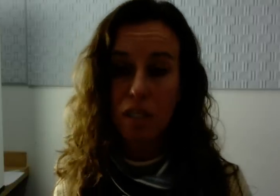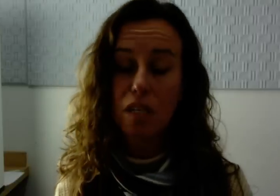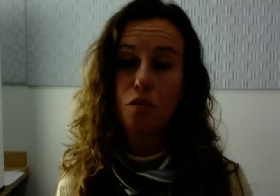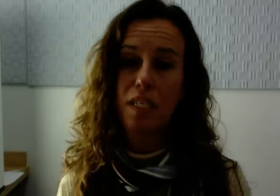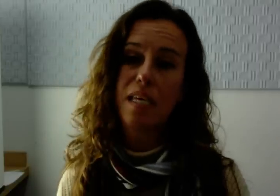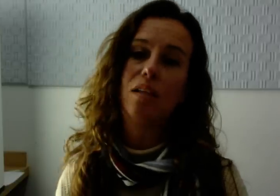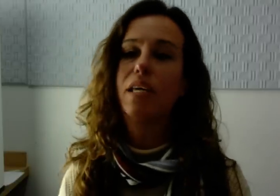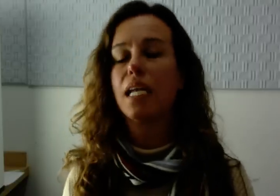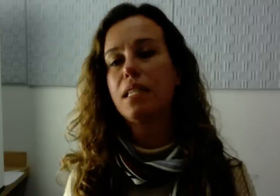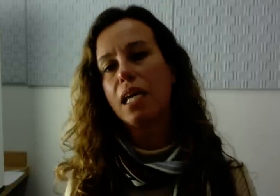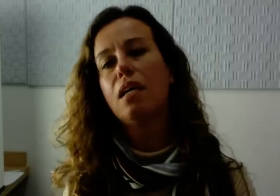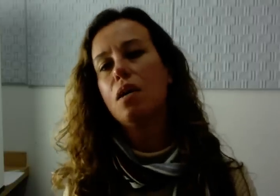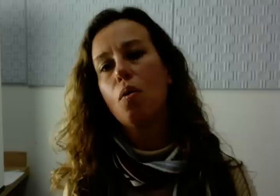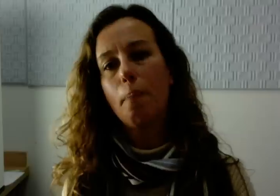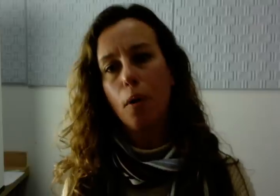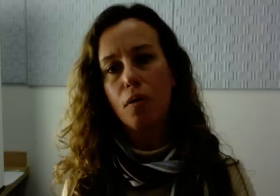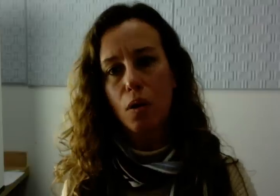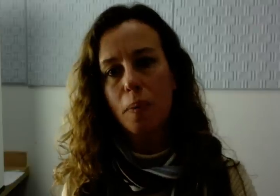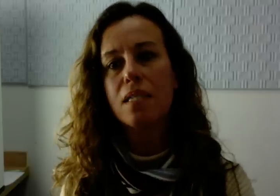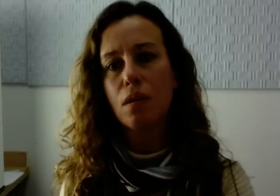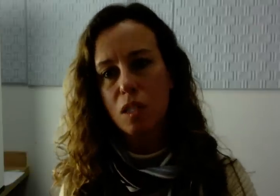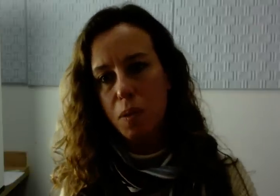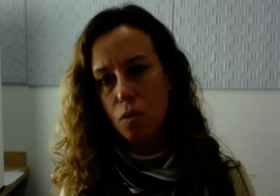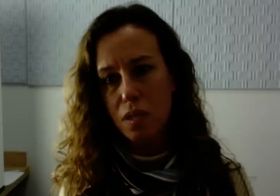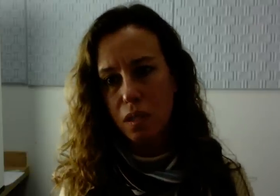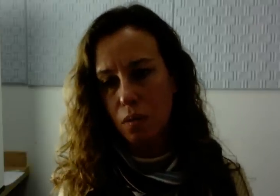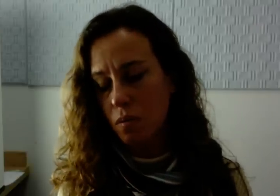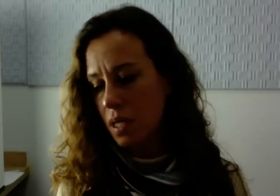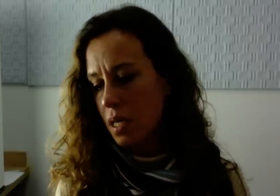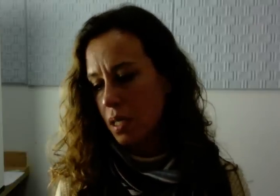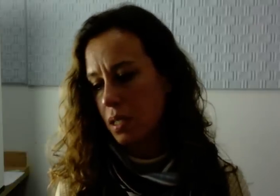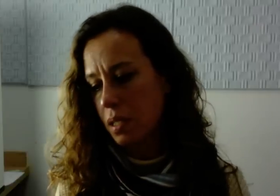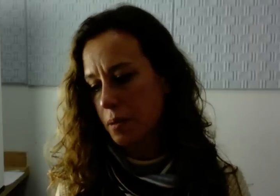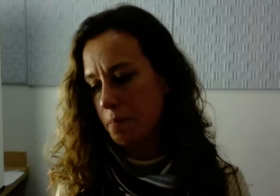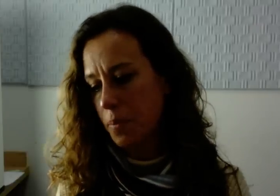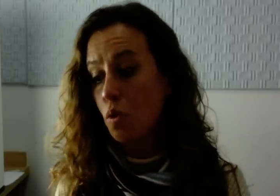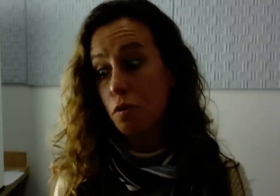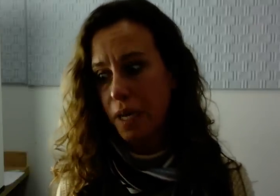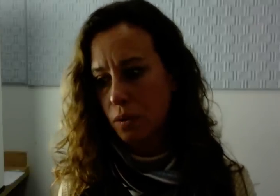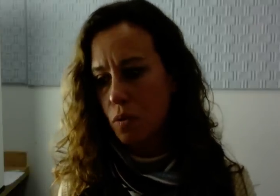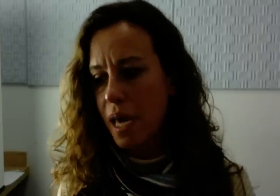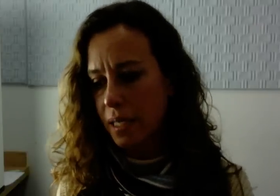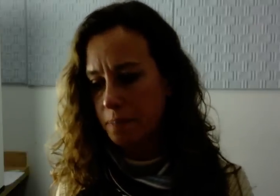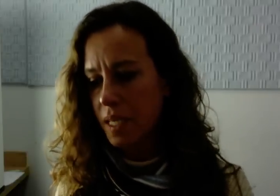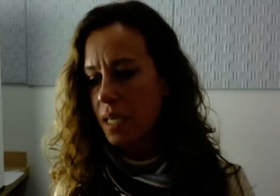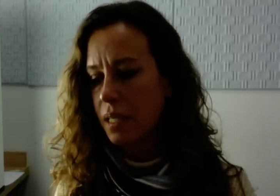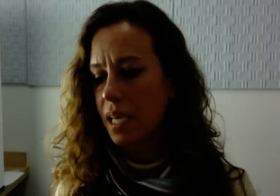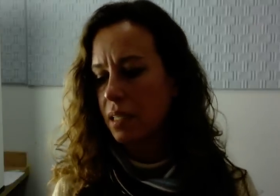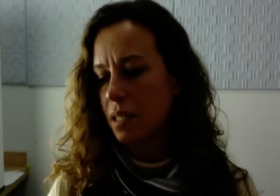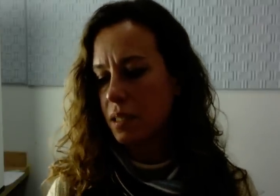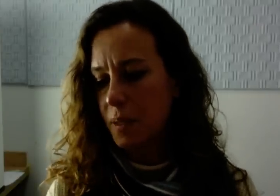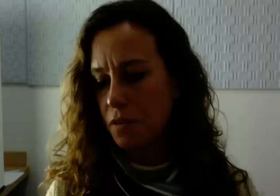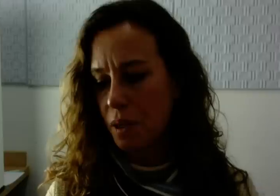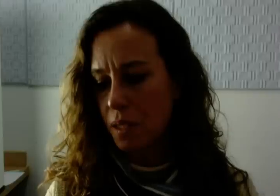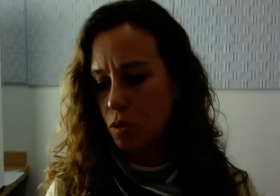seja diferenciado e que ela tenha o apoio e a compreensão das pessoas que estão ã convivendo com ela né